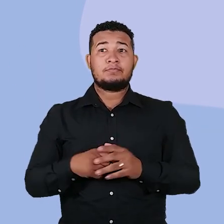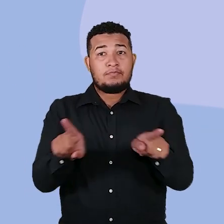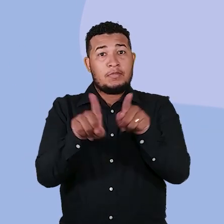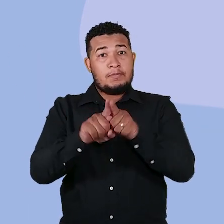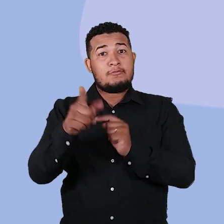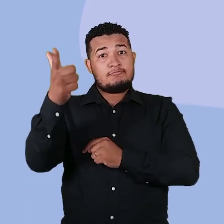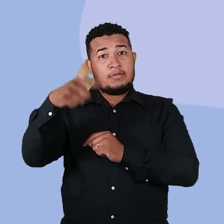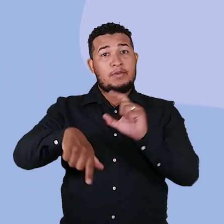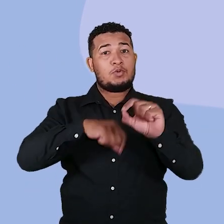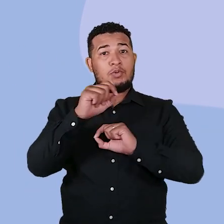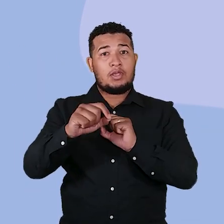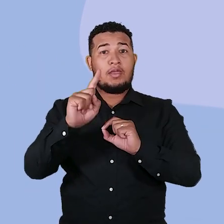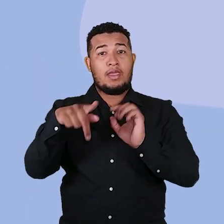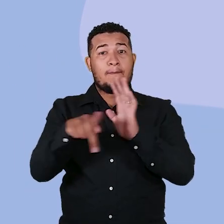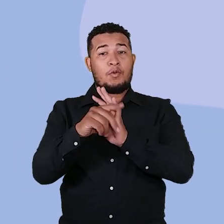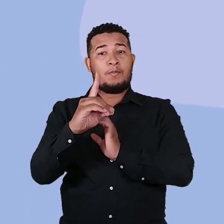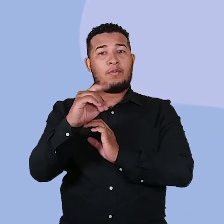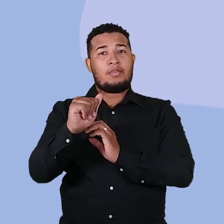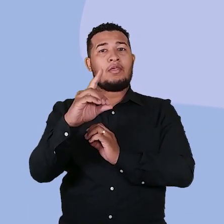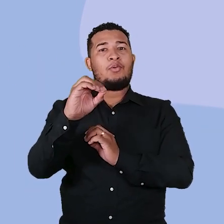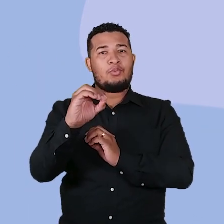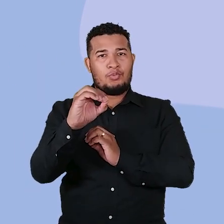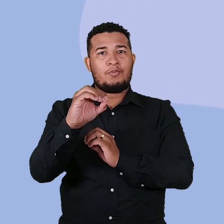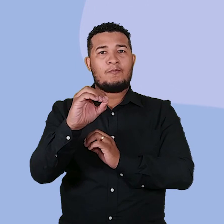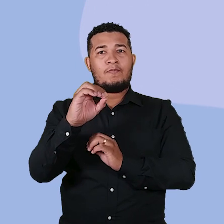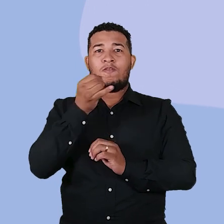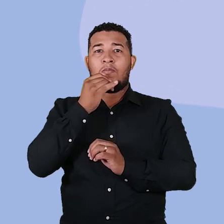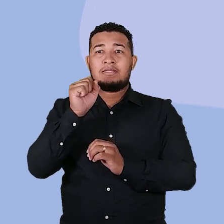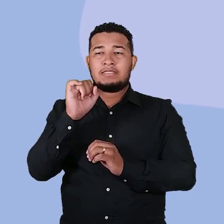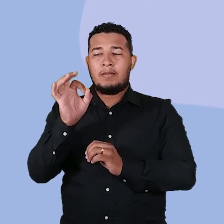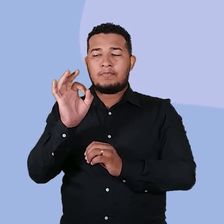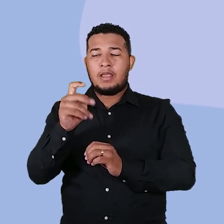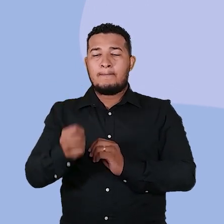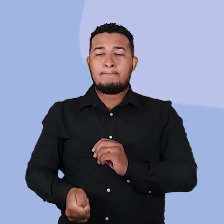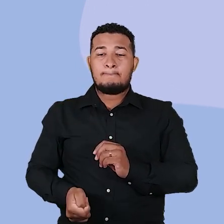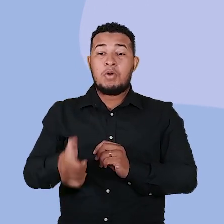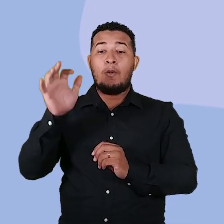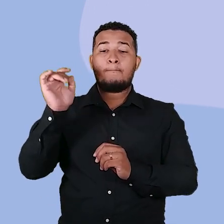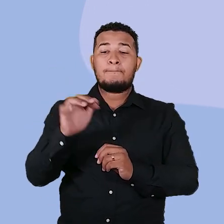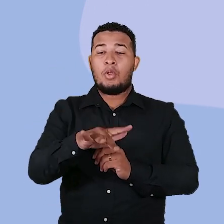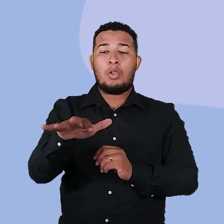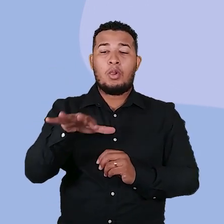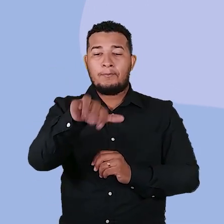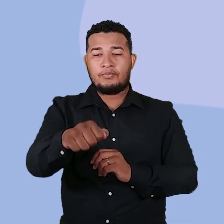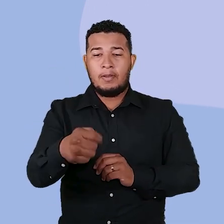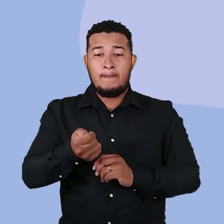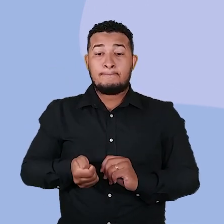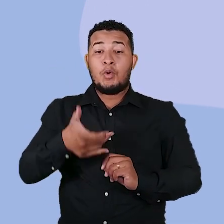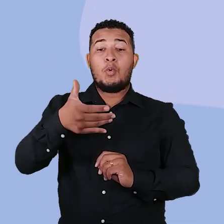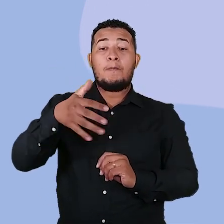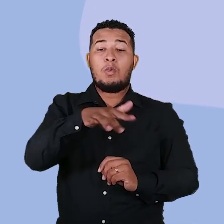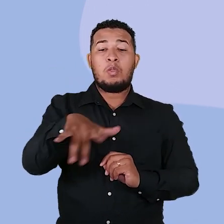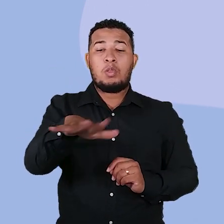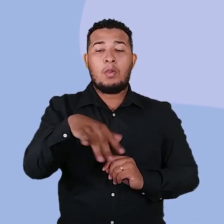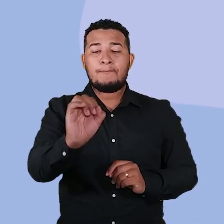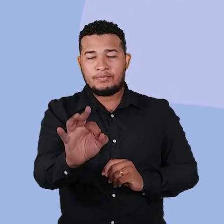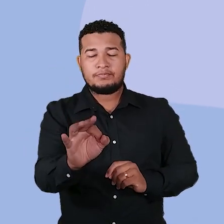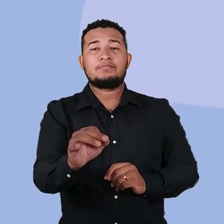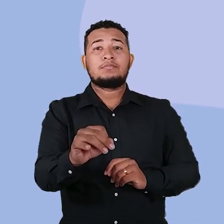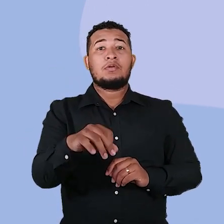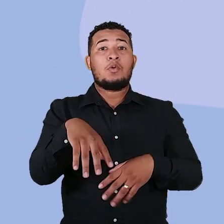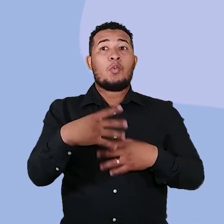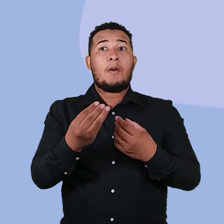outro exemplo de repetição são com dados ao lançar um dado duas vezes